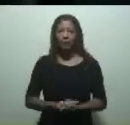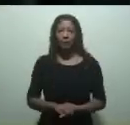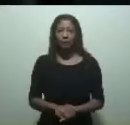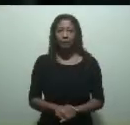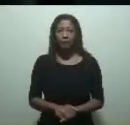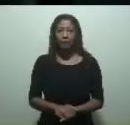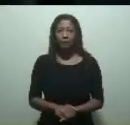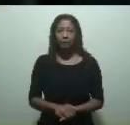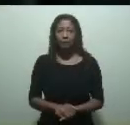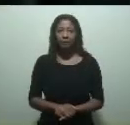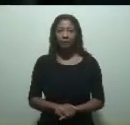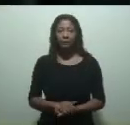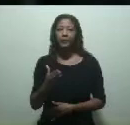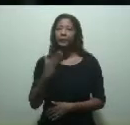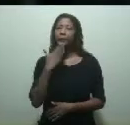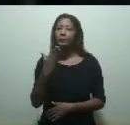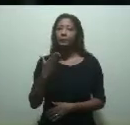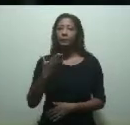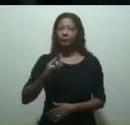Indicação número